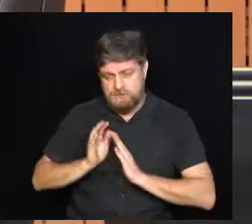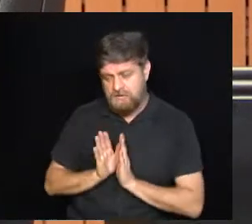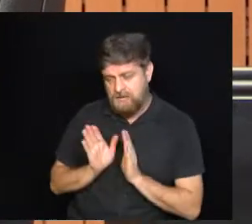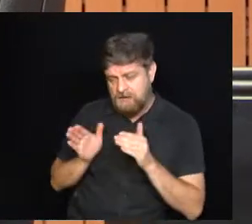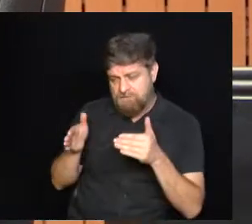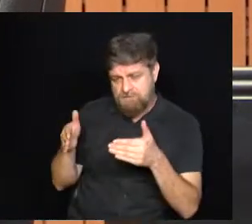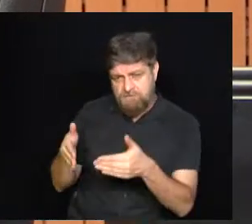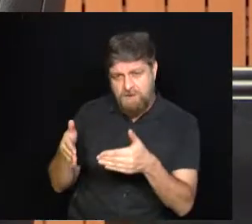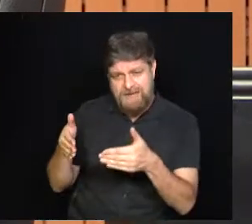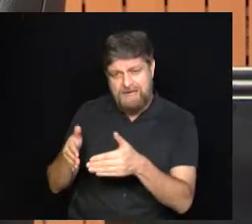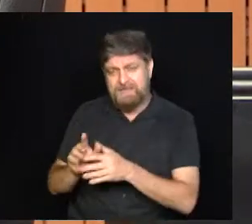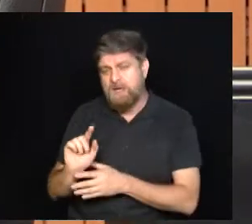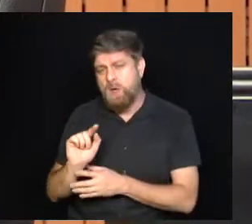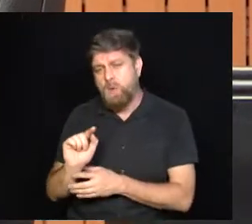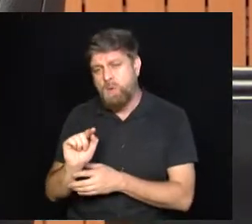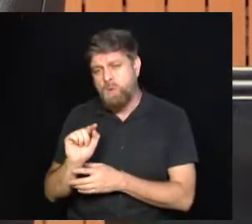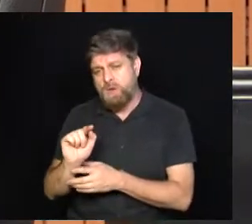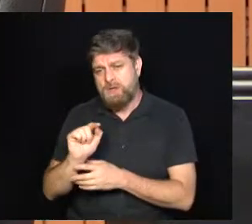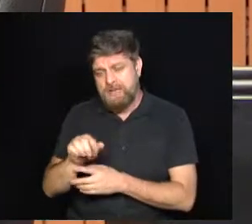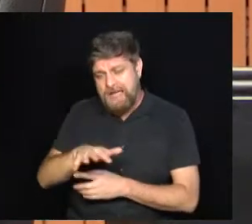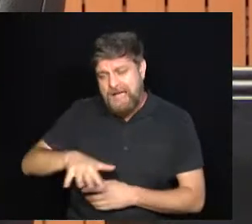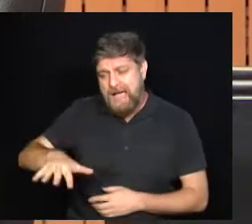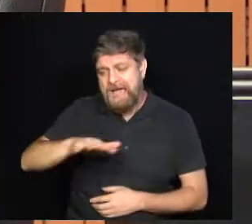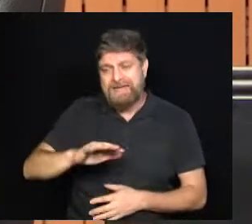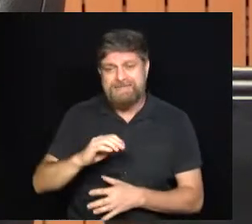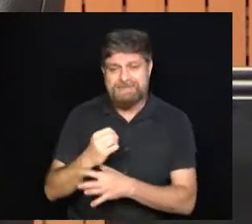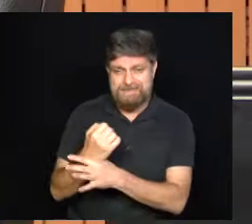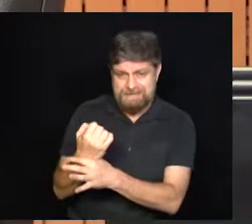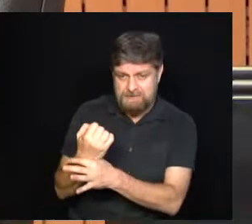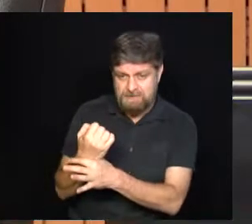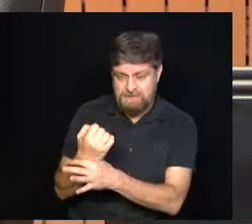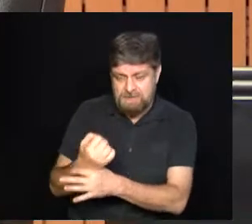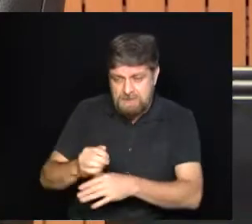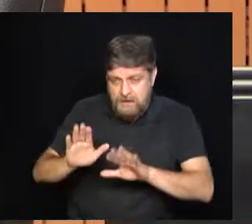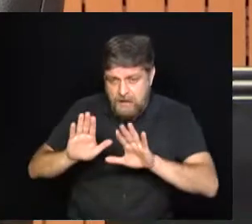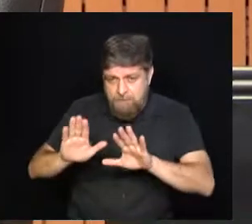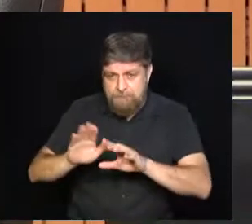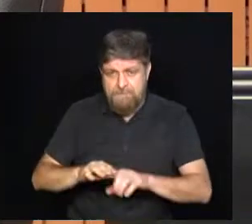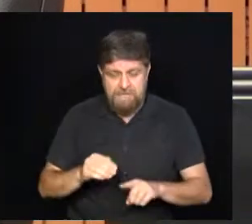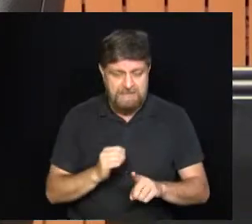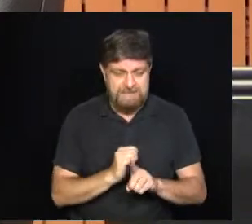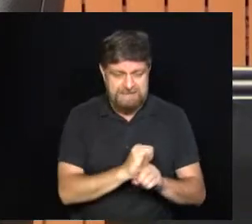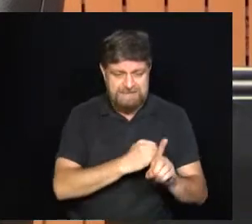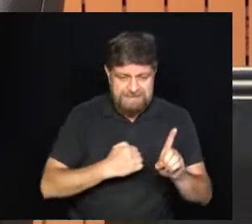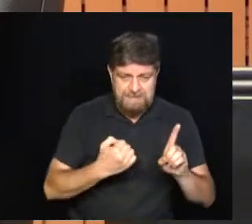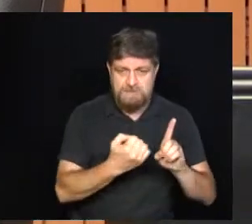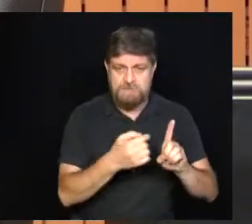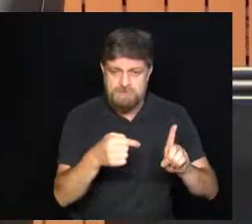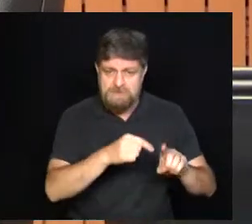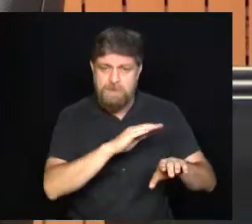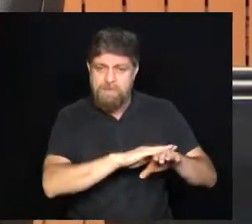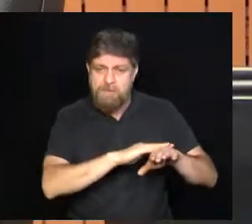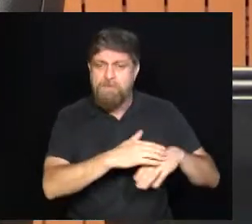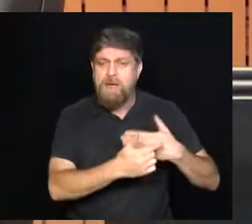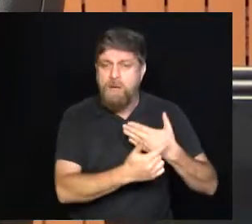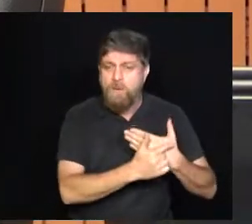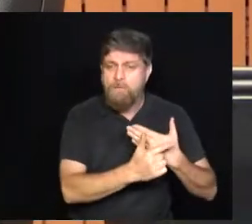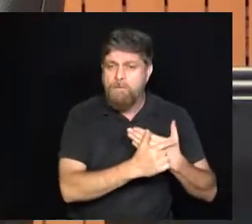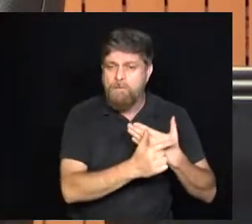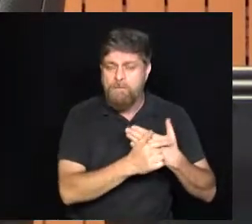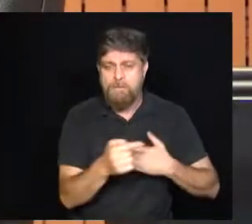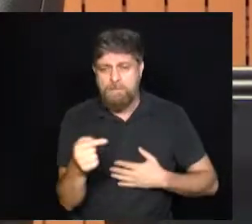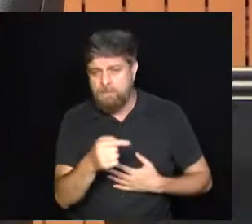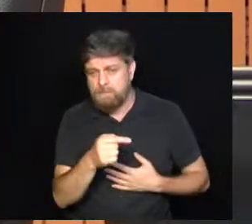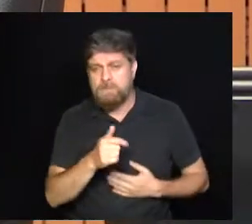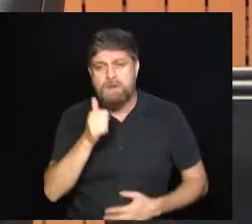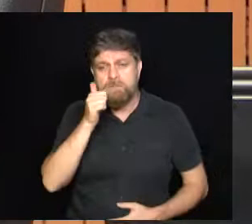especificamente mesmo para a questão da segurança, mas a assistência faz também um papel aí de garantir que